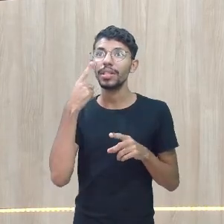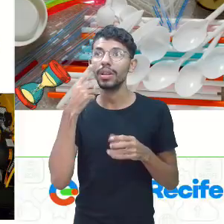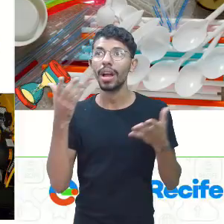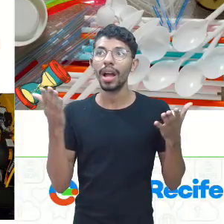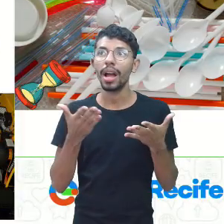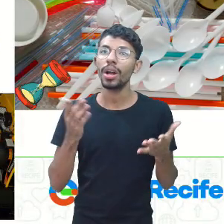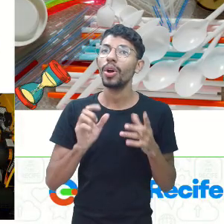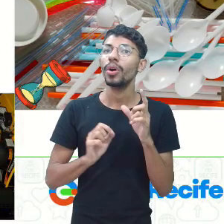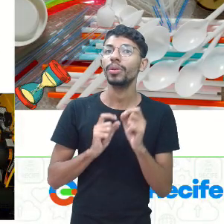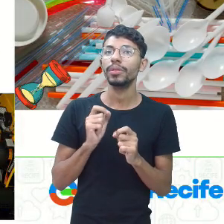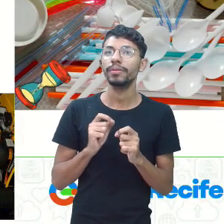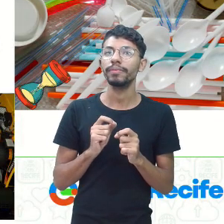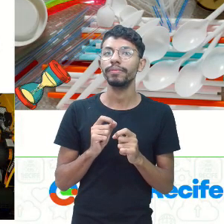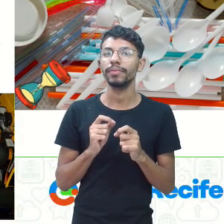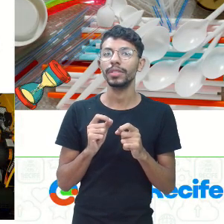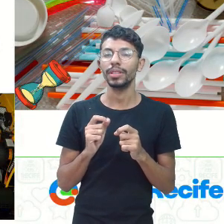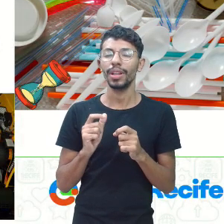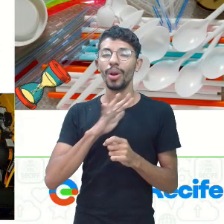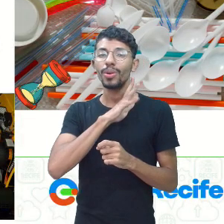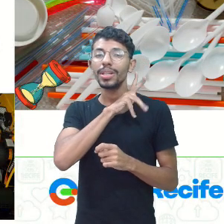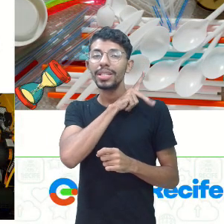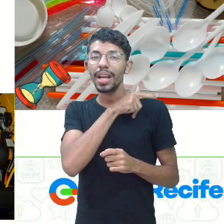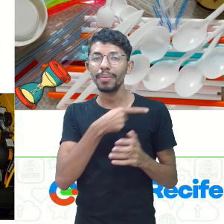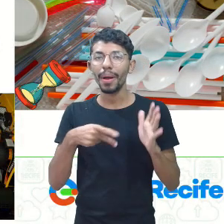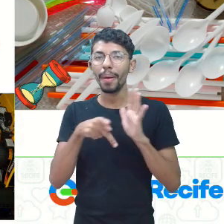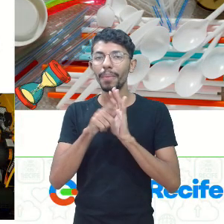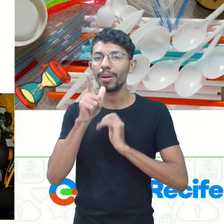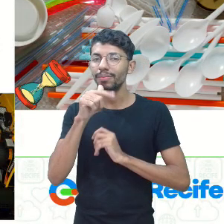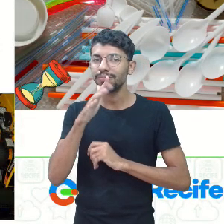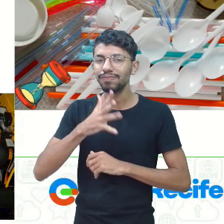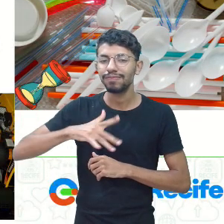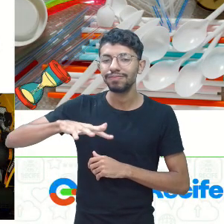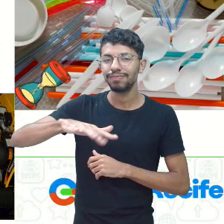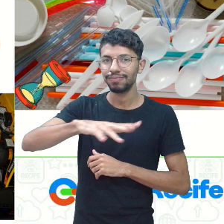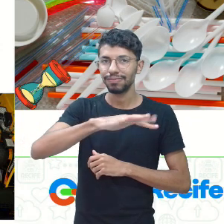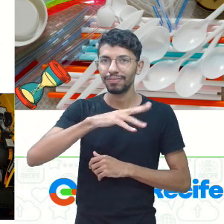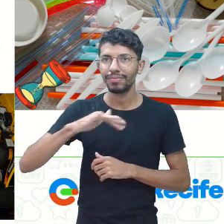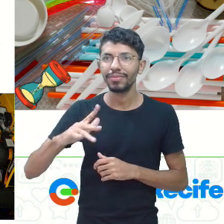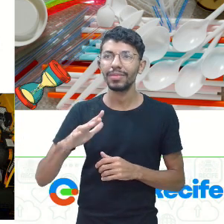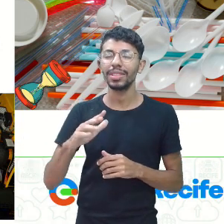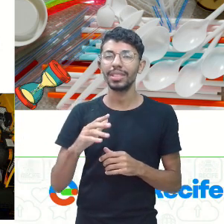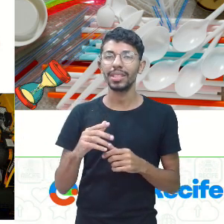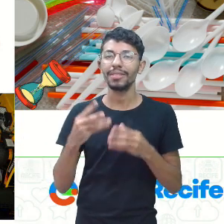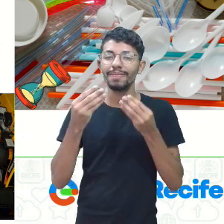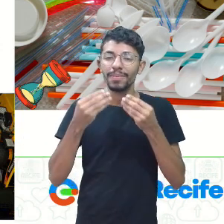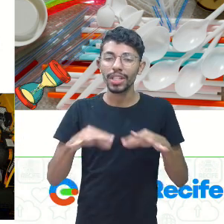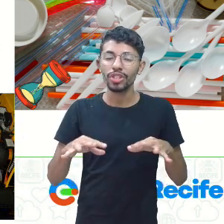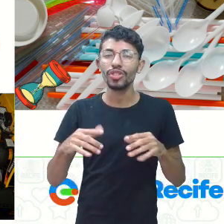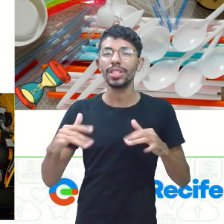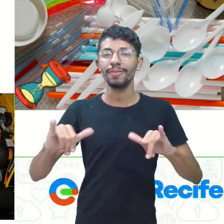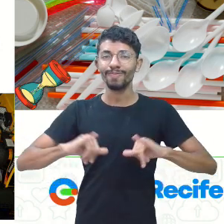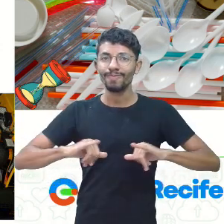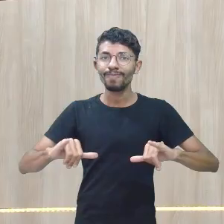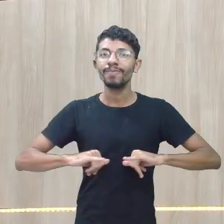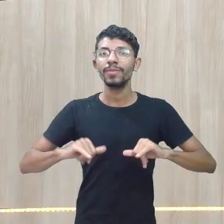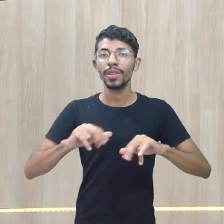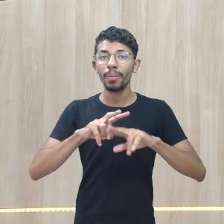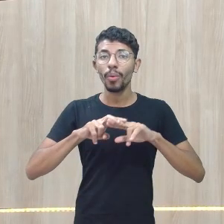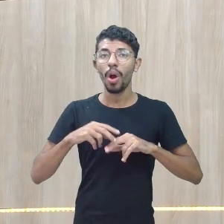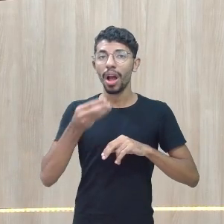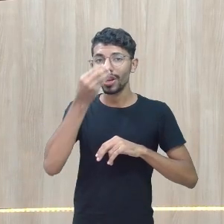né, os seres aquáticos estão sendo aí, vamos dizer assim, devastados, eles estão sofrendo com o